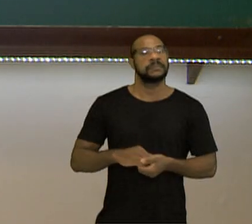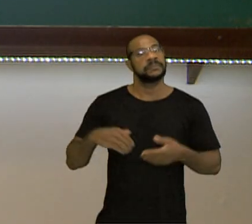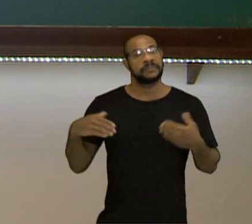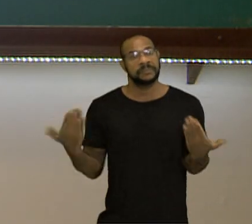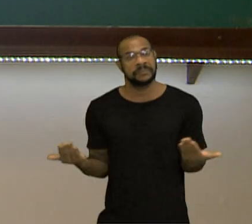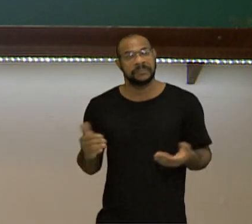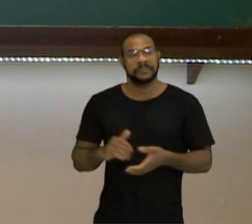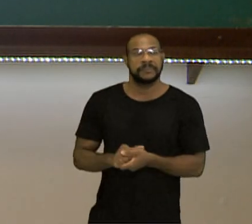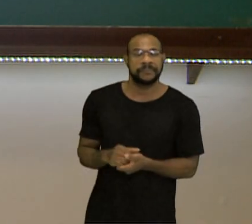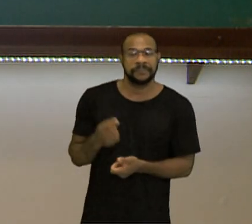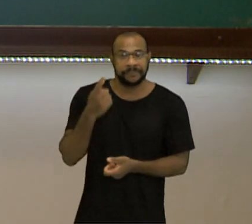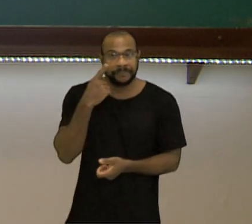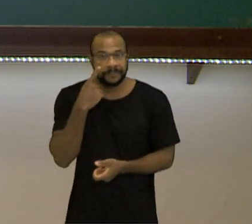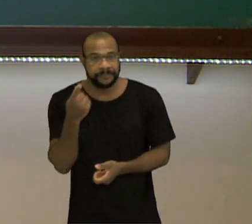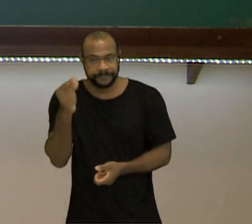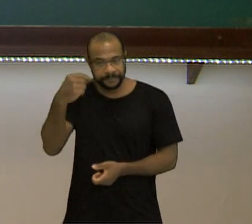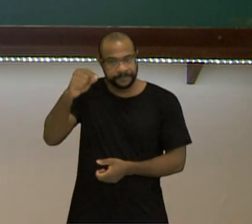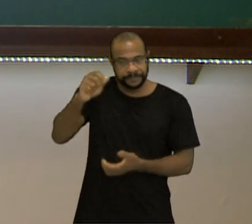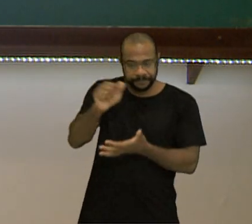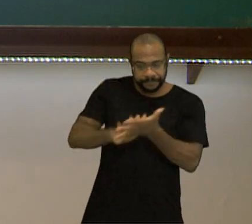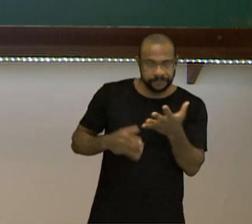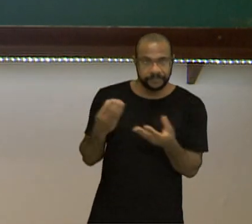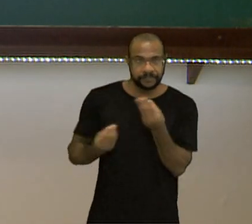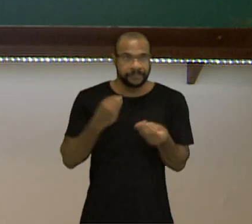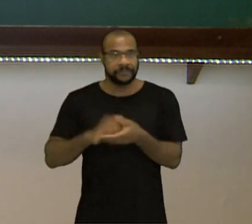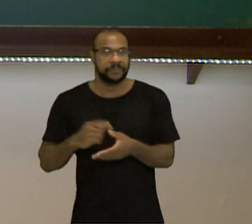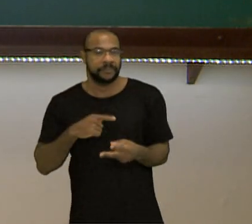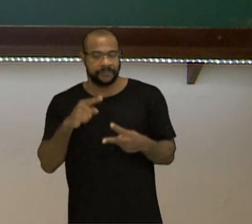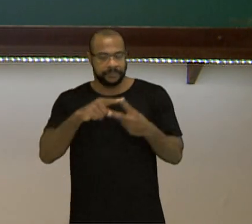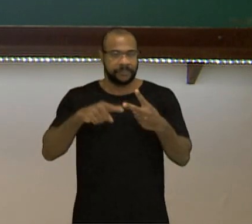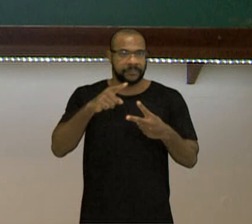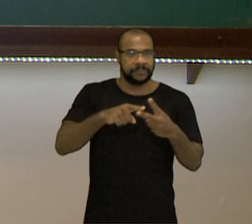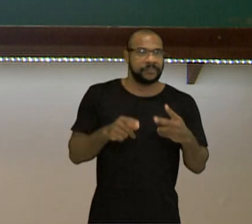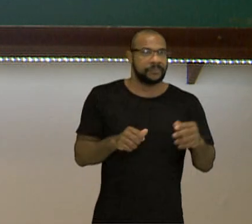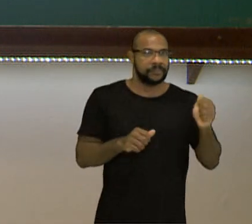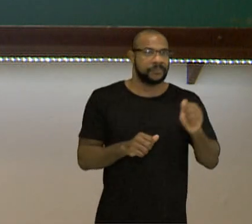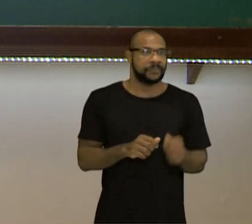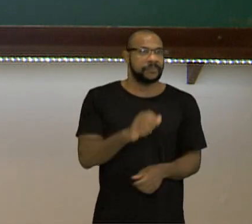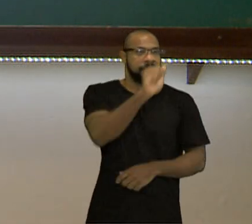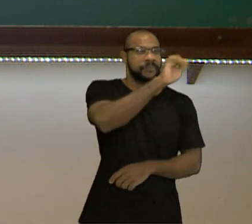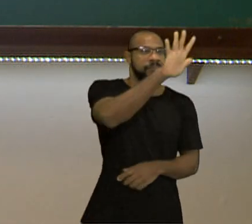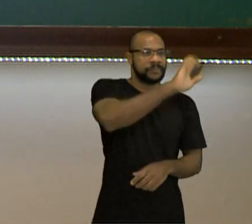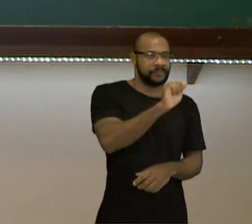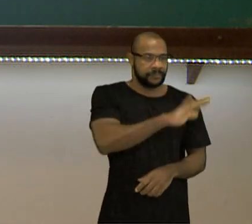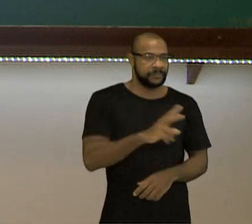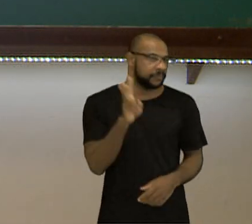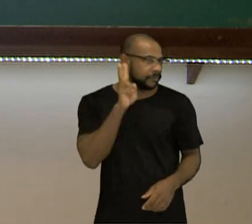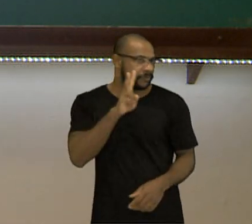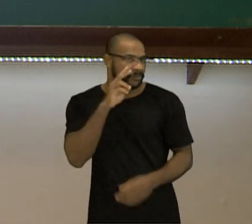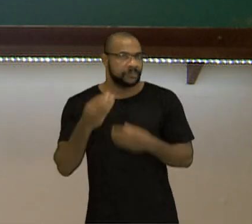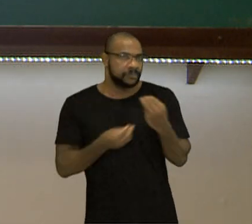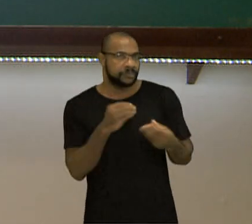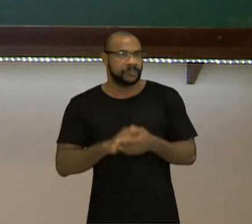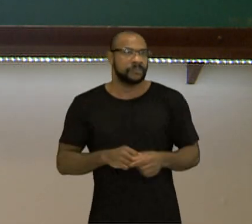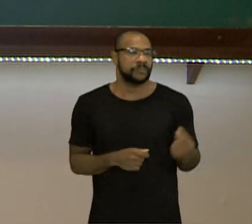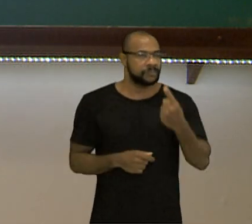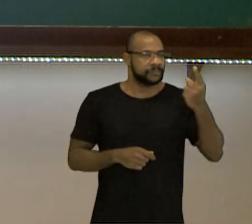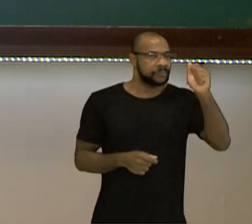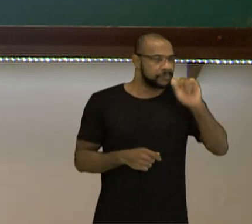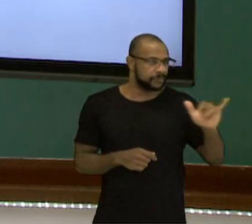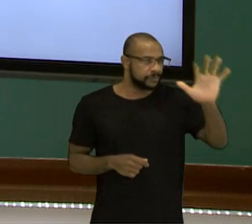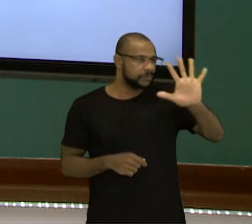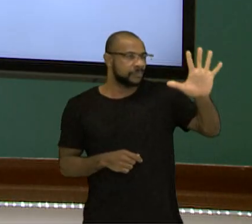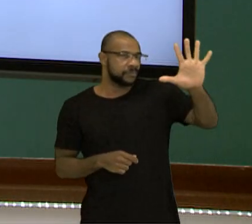Pessoal, vamos corrigir a nossa atividade. Então nós temos dois documentos, duas fontes históricas, né? A primeira dela aqui